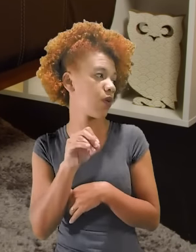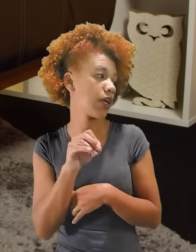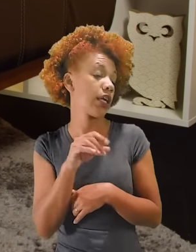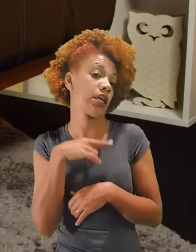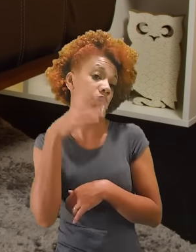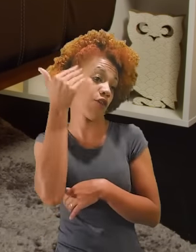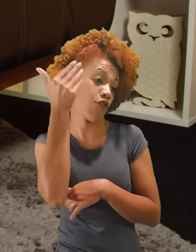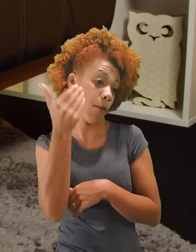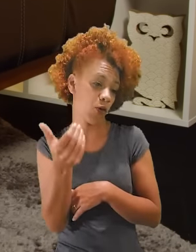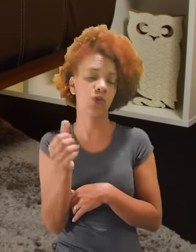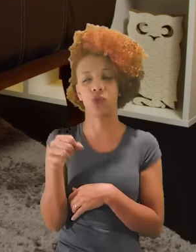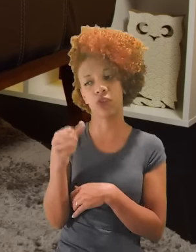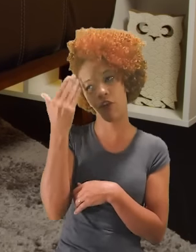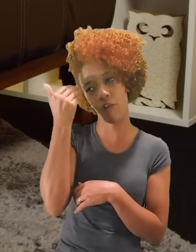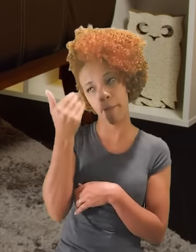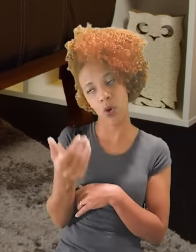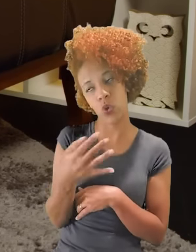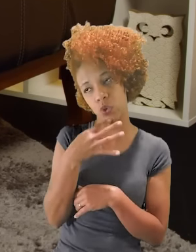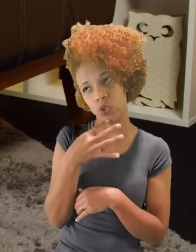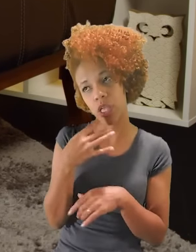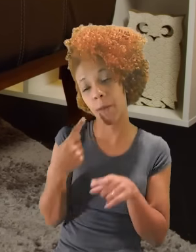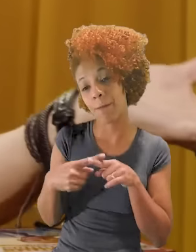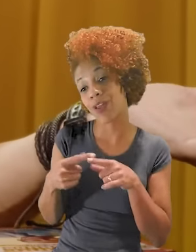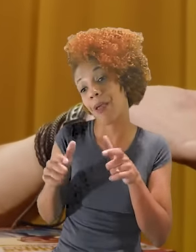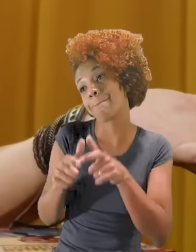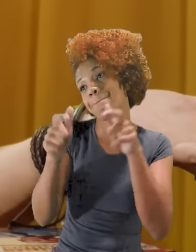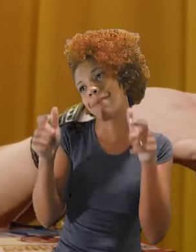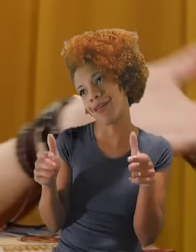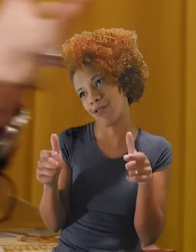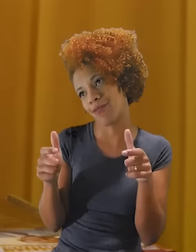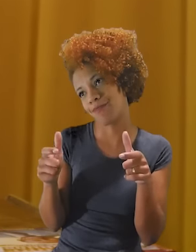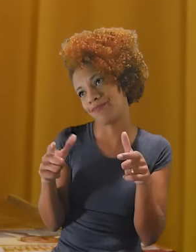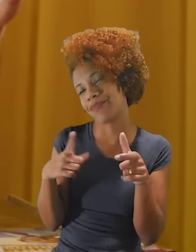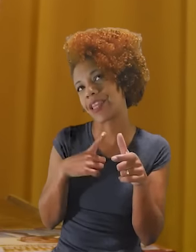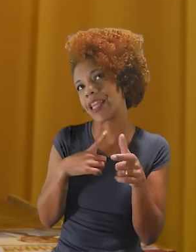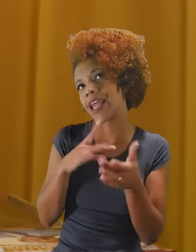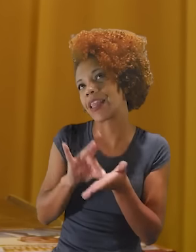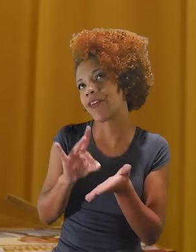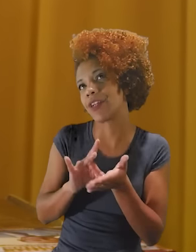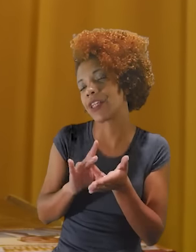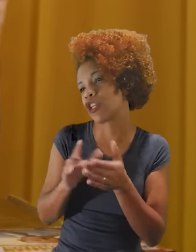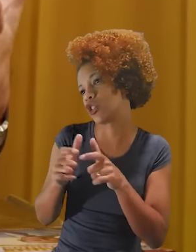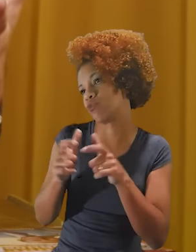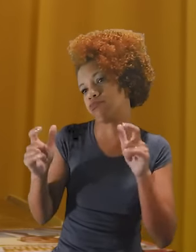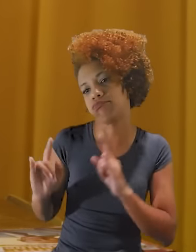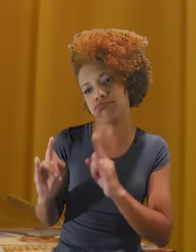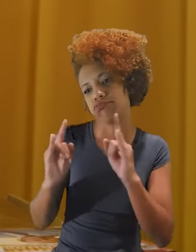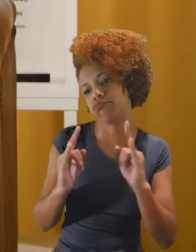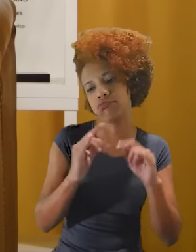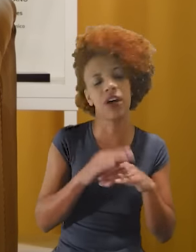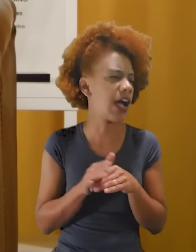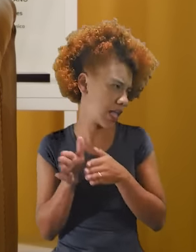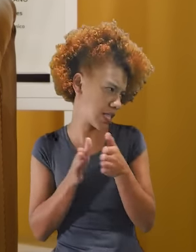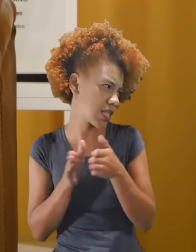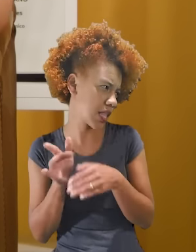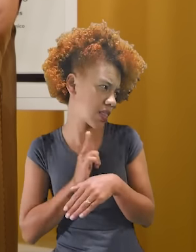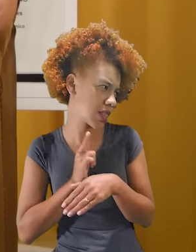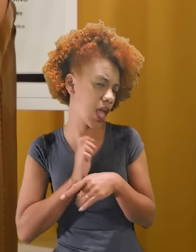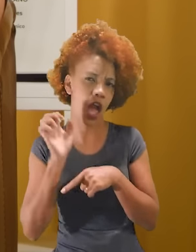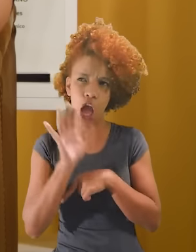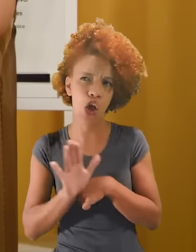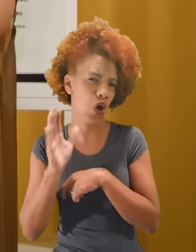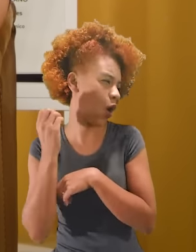mais famoso... É o mais famoso, é mais conhecido. Porque é maior, né? Porque lá você tem, na verdade, um complexo gigante. Porque também, né? É mais acessível, mais, né? Mais